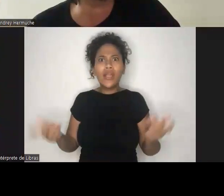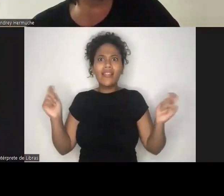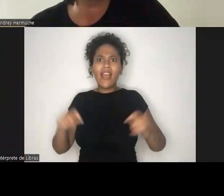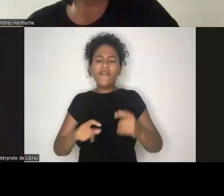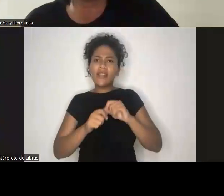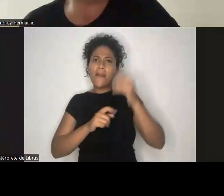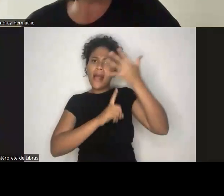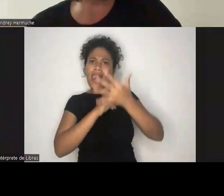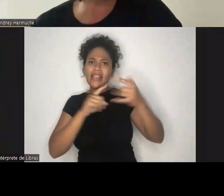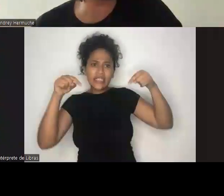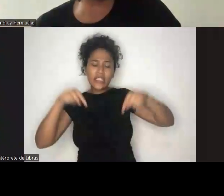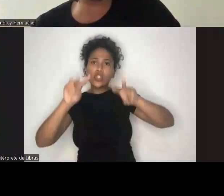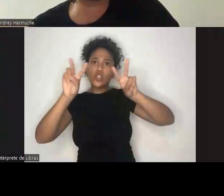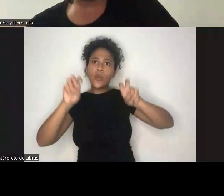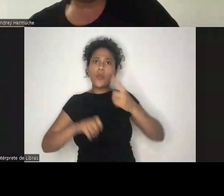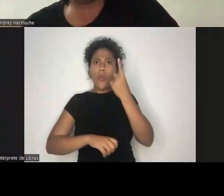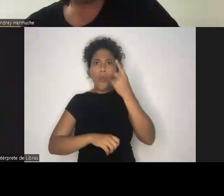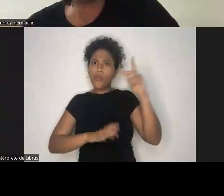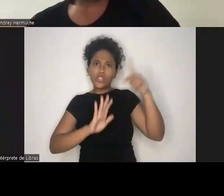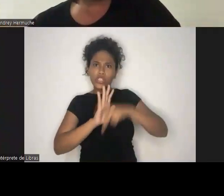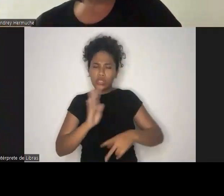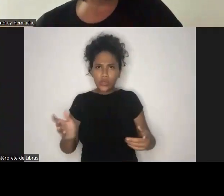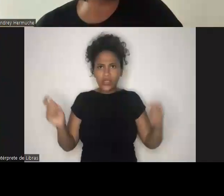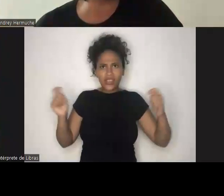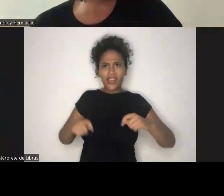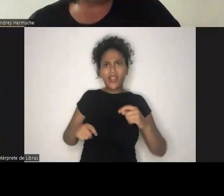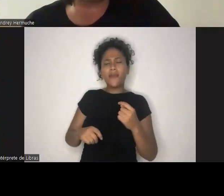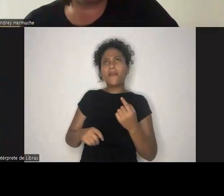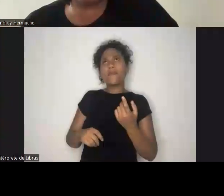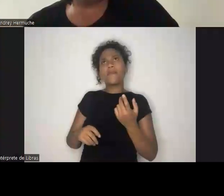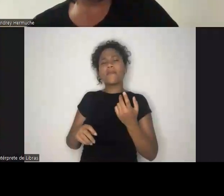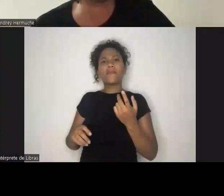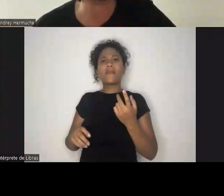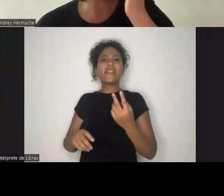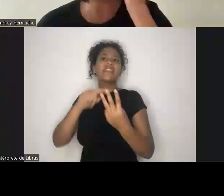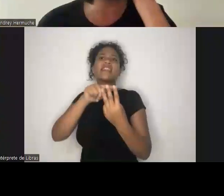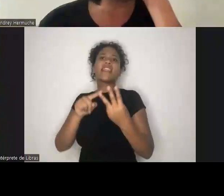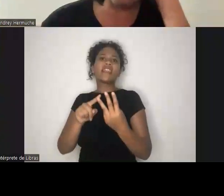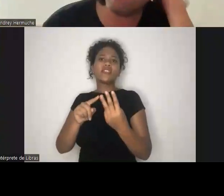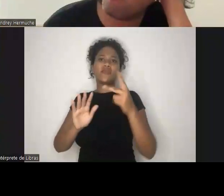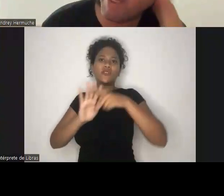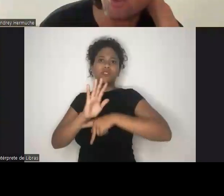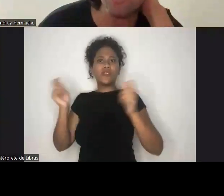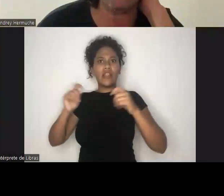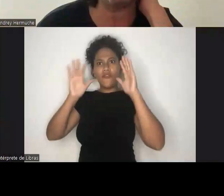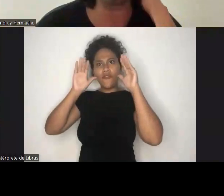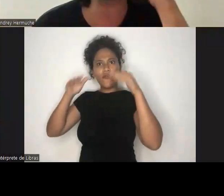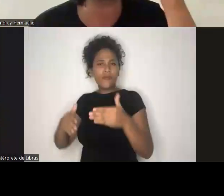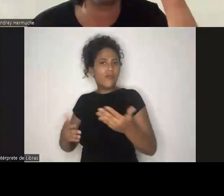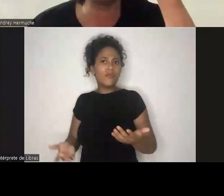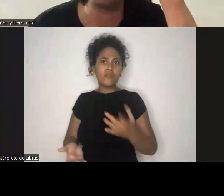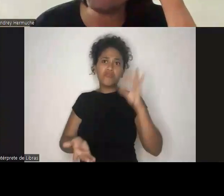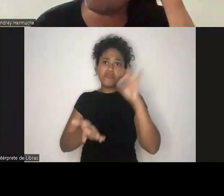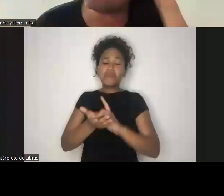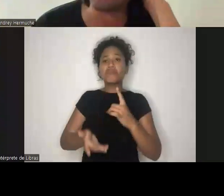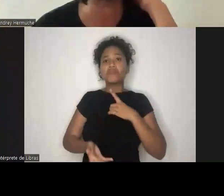aqui sobre um projeto poderia fazer uma palestra focada em três projetos que como eu tenho realmente algumas